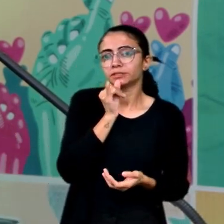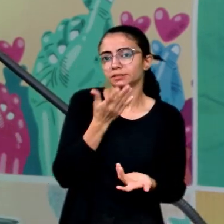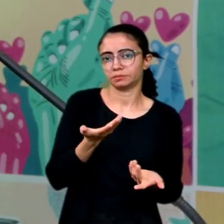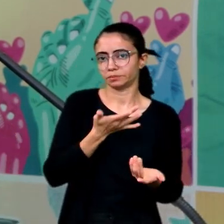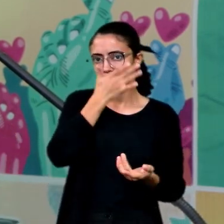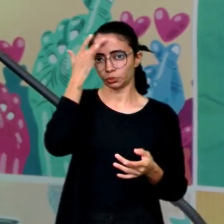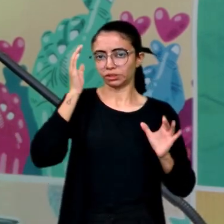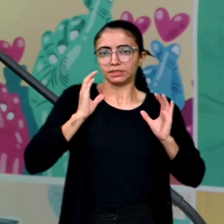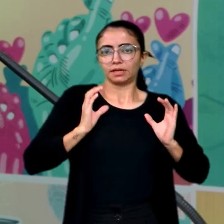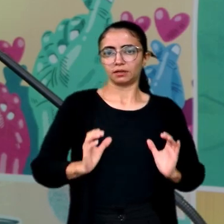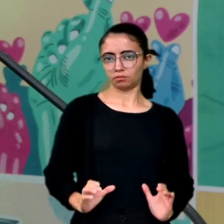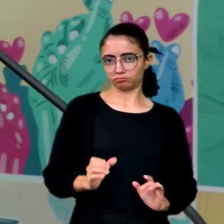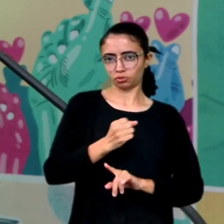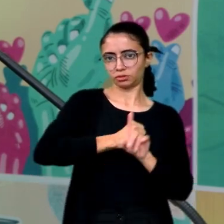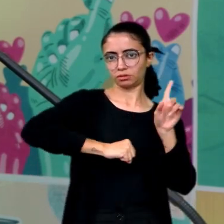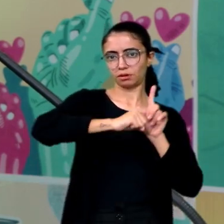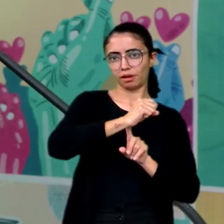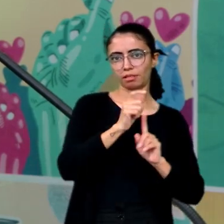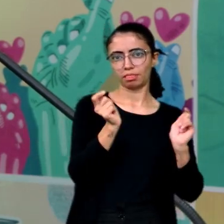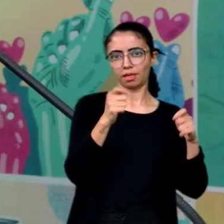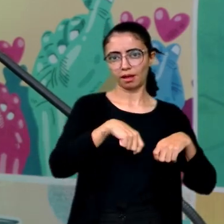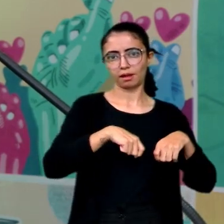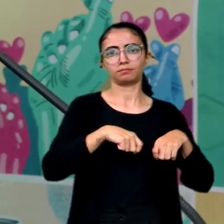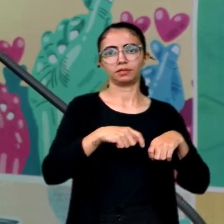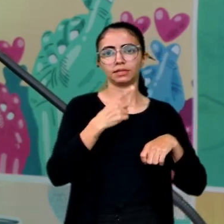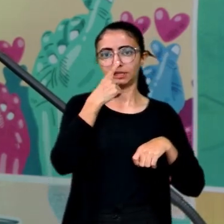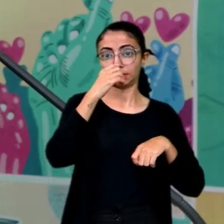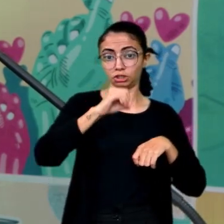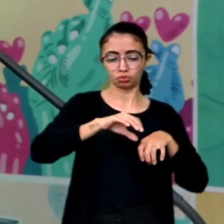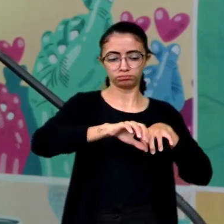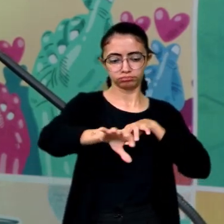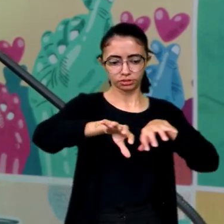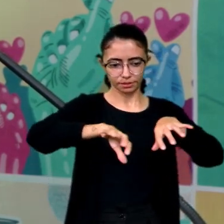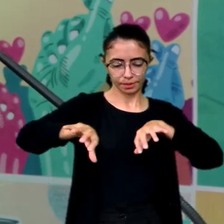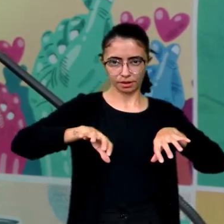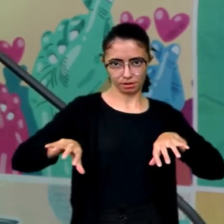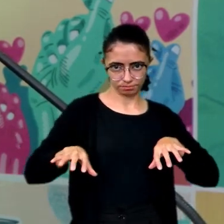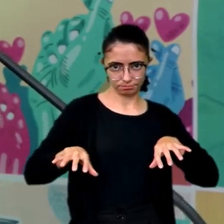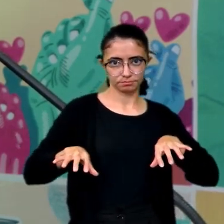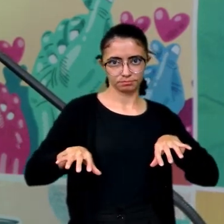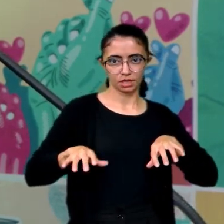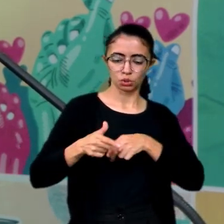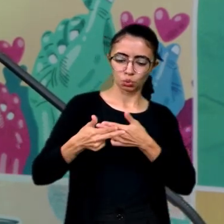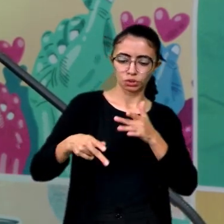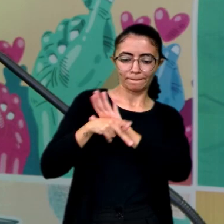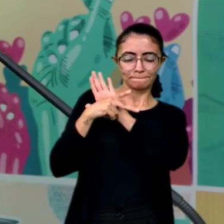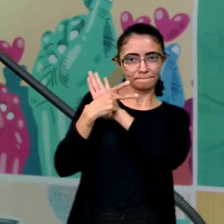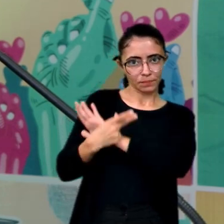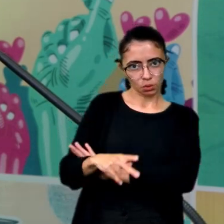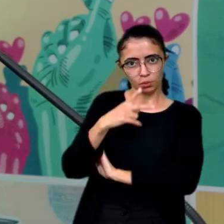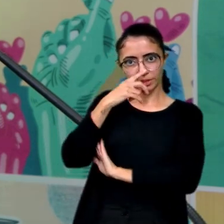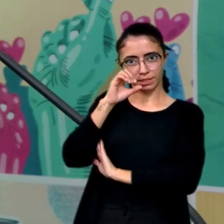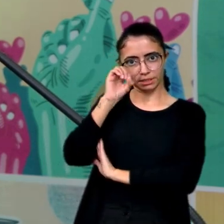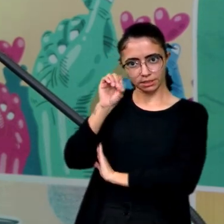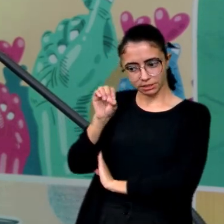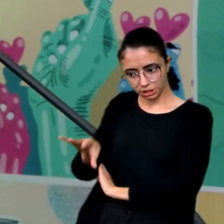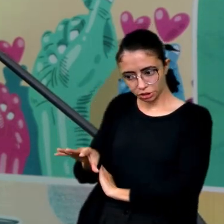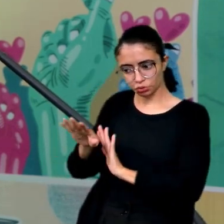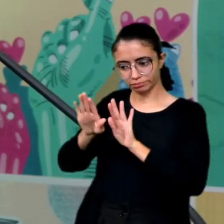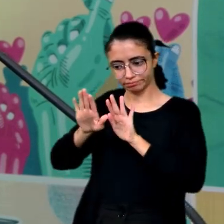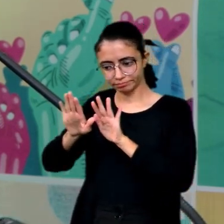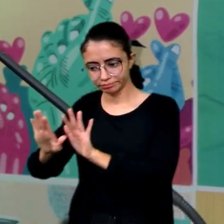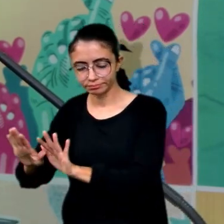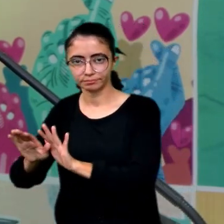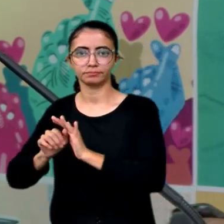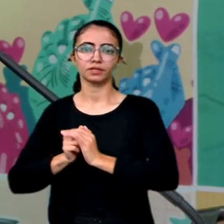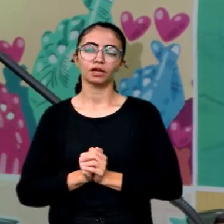cidadão, fazer ali a separação devida para que o que é lixo seja recolhido como lixo, o